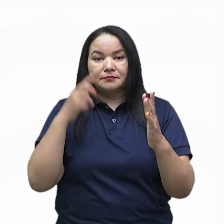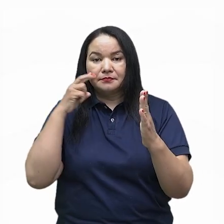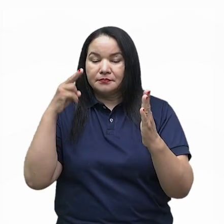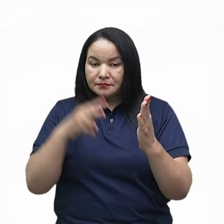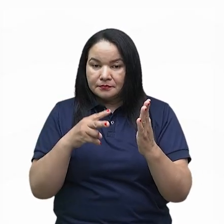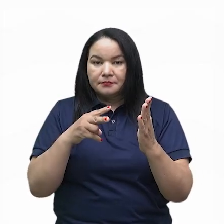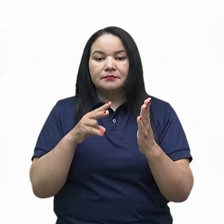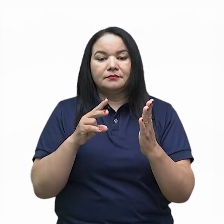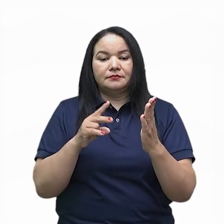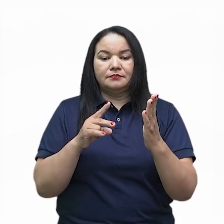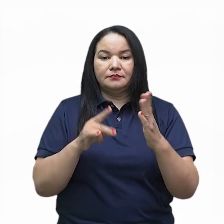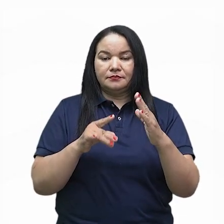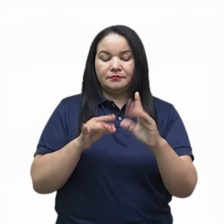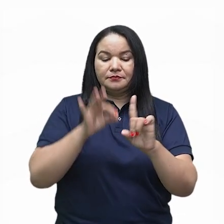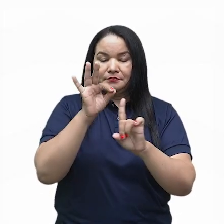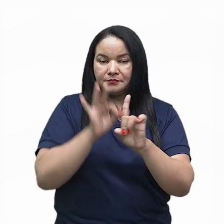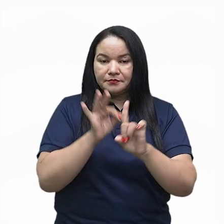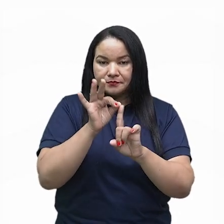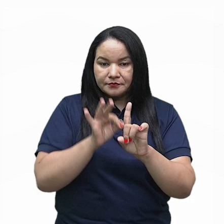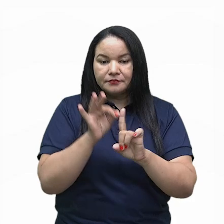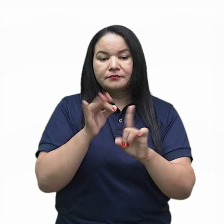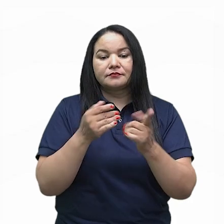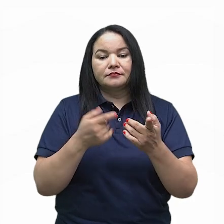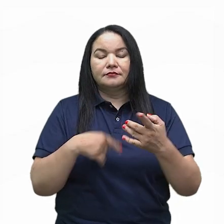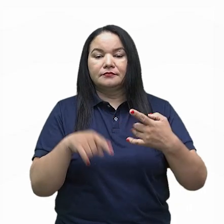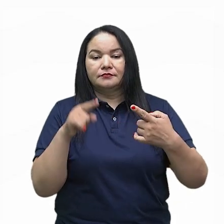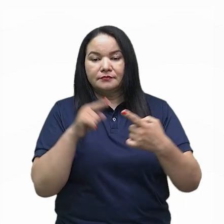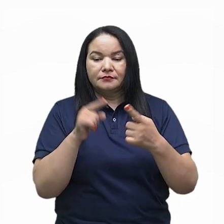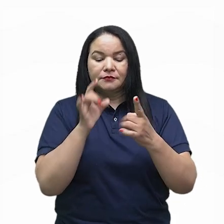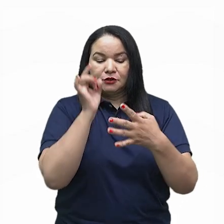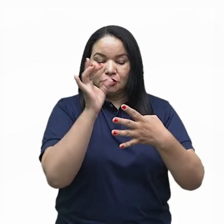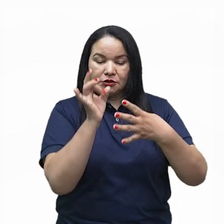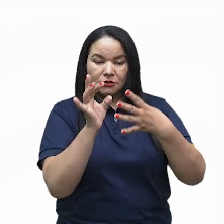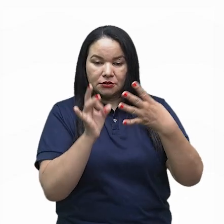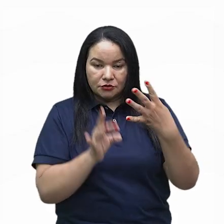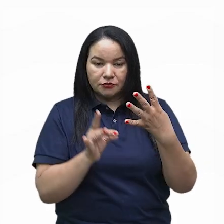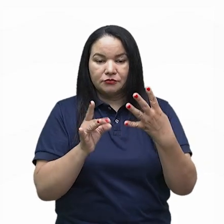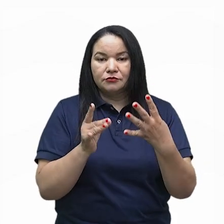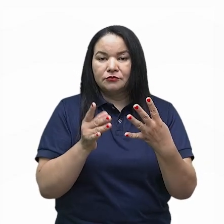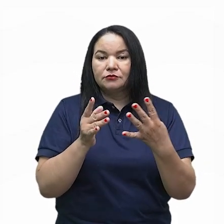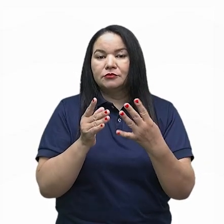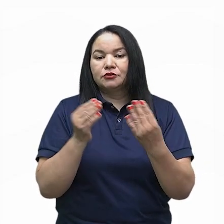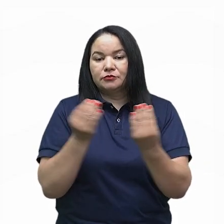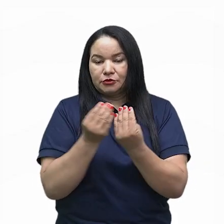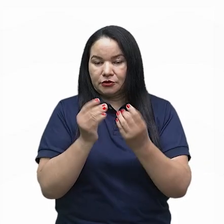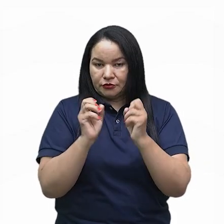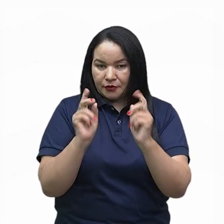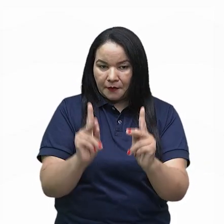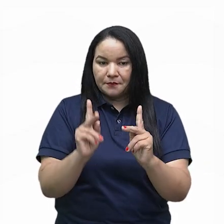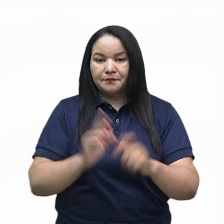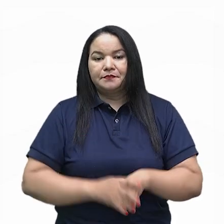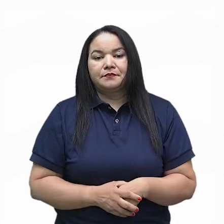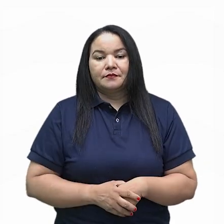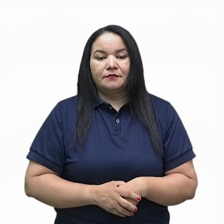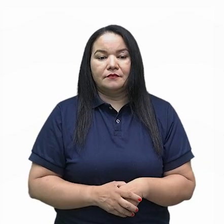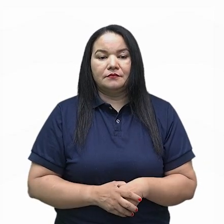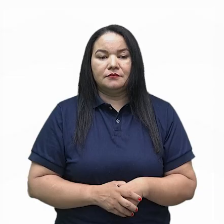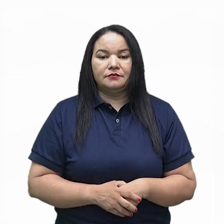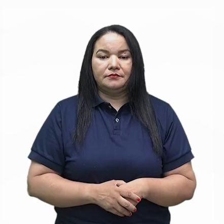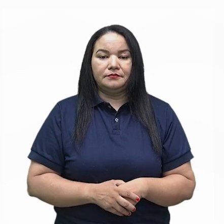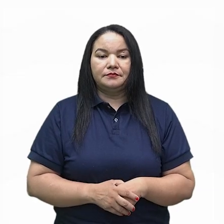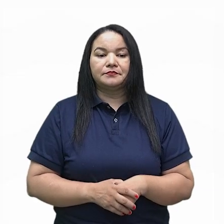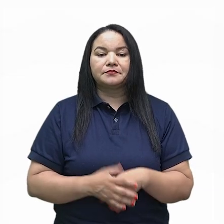observar, né, as temperaturas, por exemplo, de fusão, que cada substância tem a sua própria. Bora para a temperatura